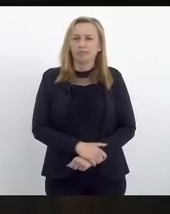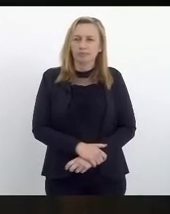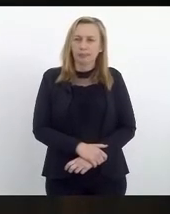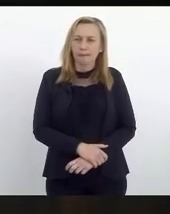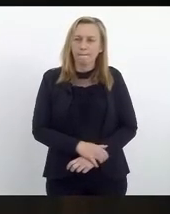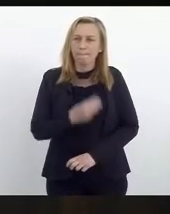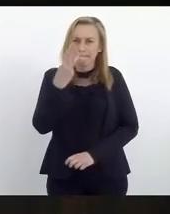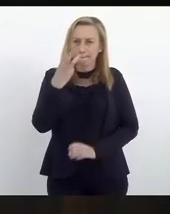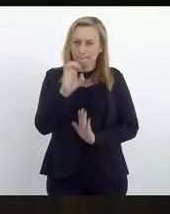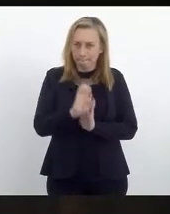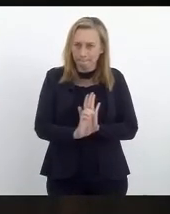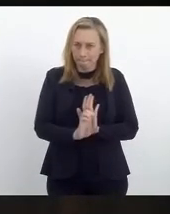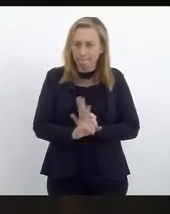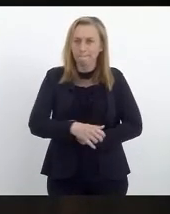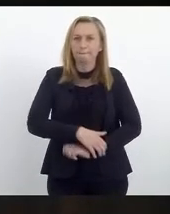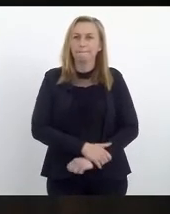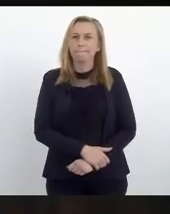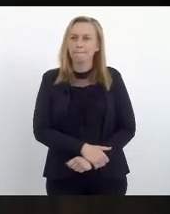3 emendas.